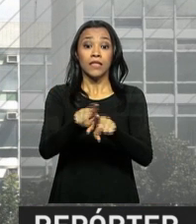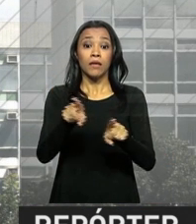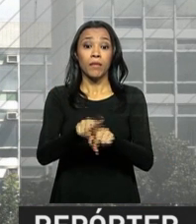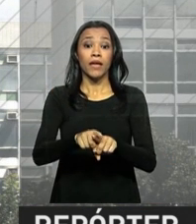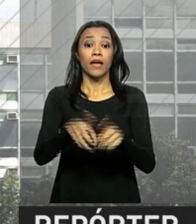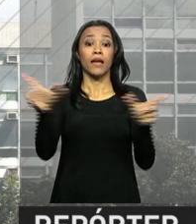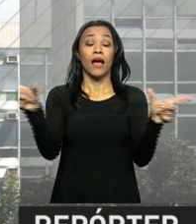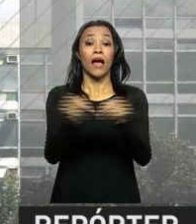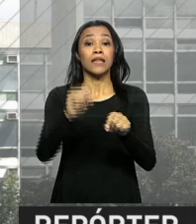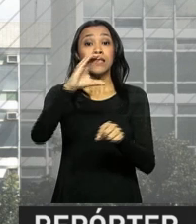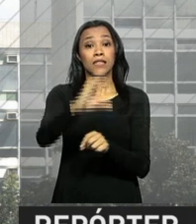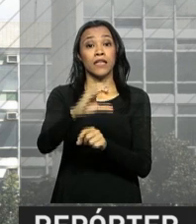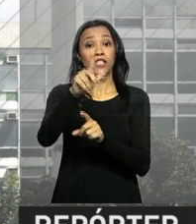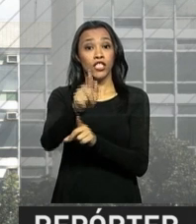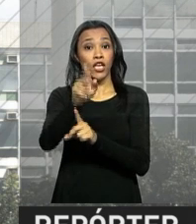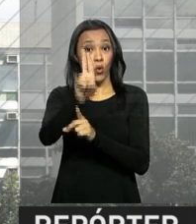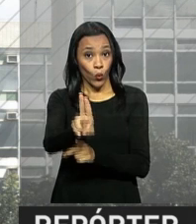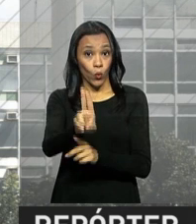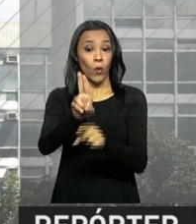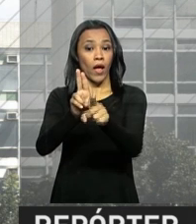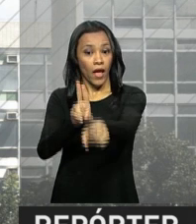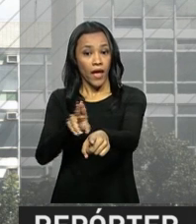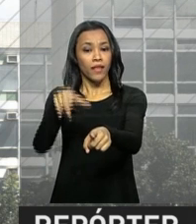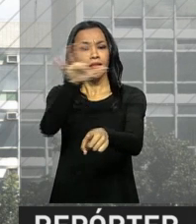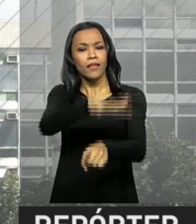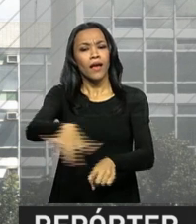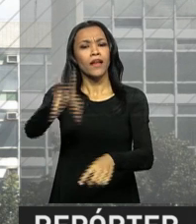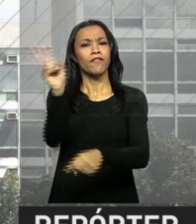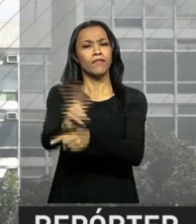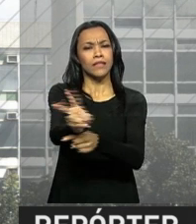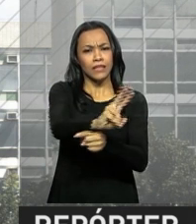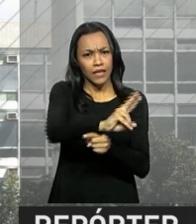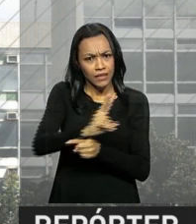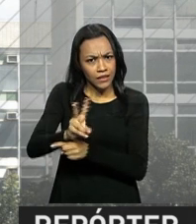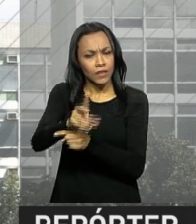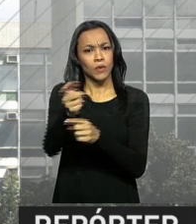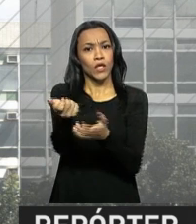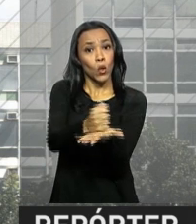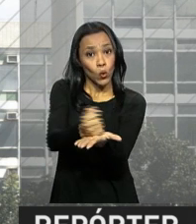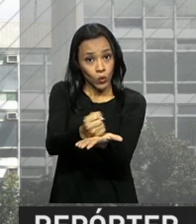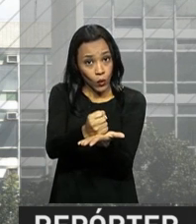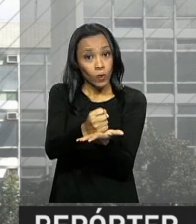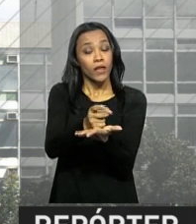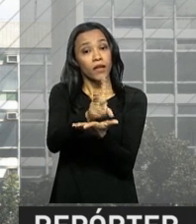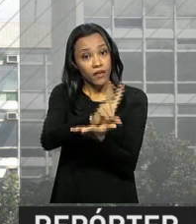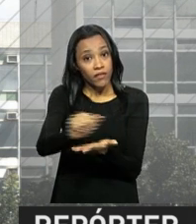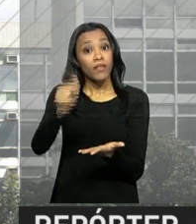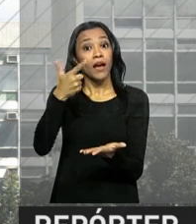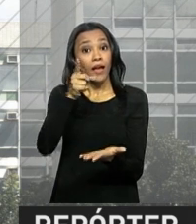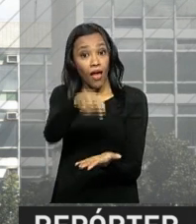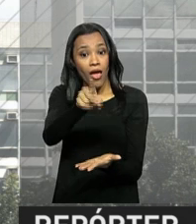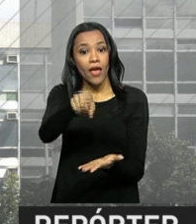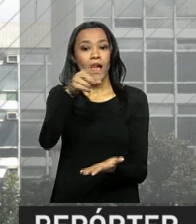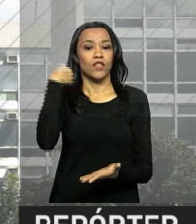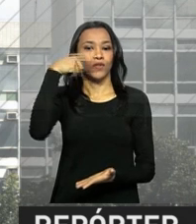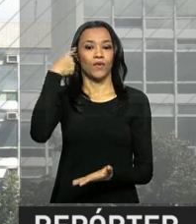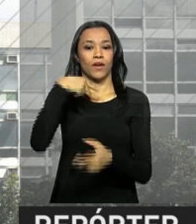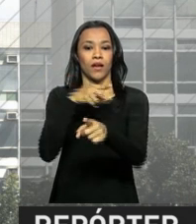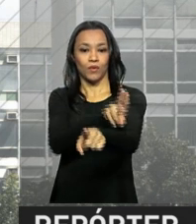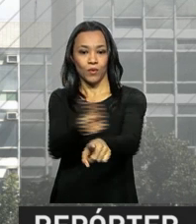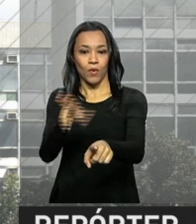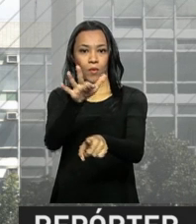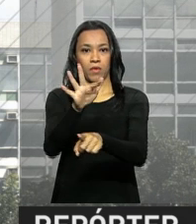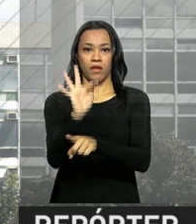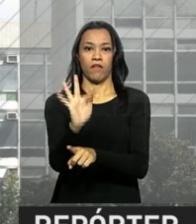da União, CGU, dá lugar ao Ministério da Fiscalização, Transparência e Controle. Quem vai comandar a pasta é o advogado Fabiano Augusto